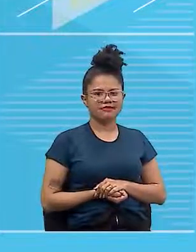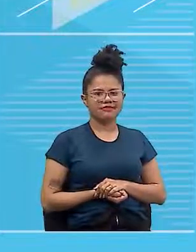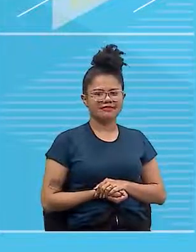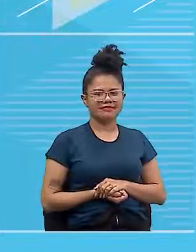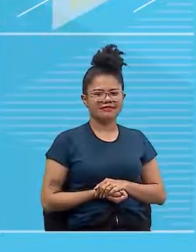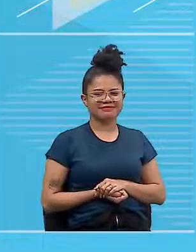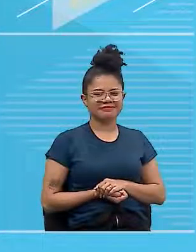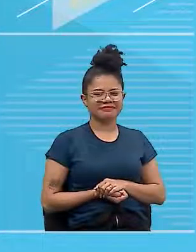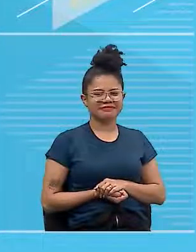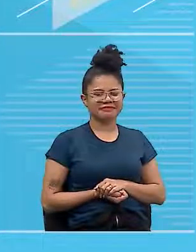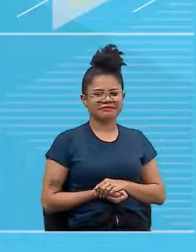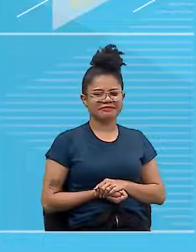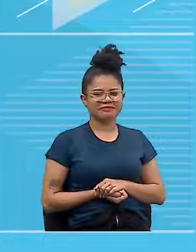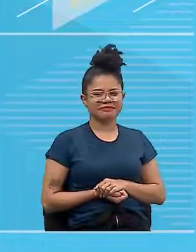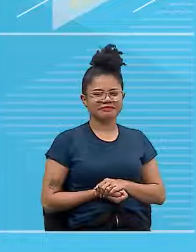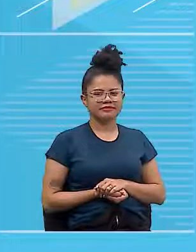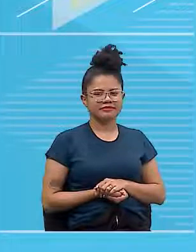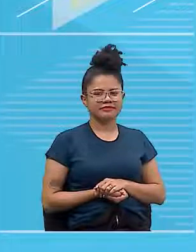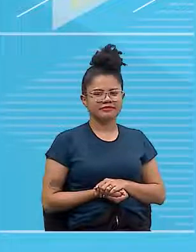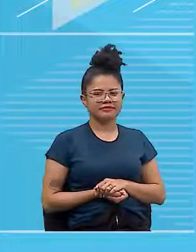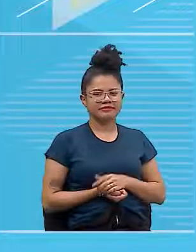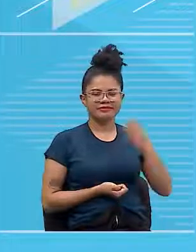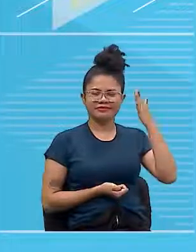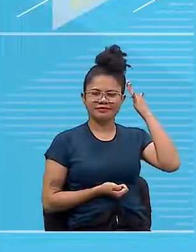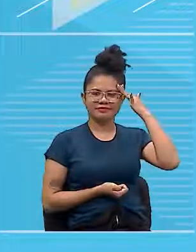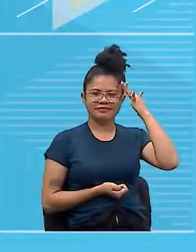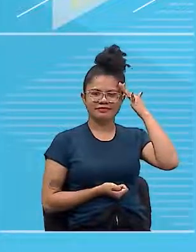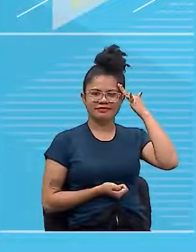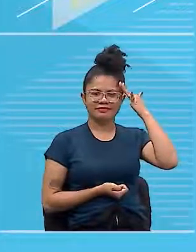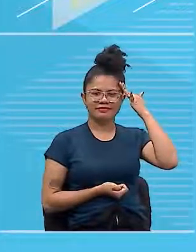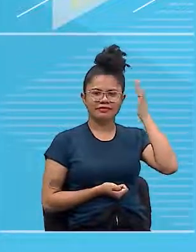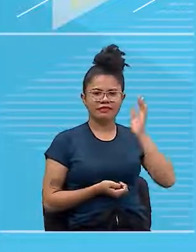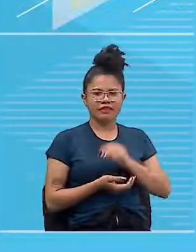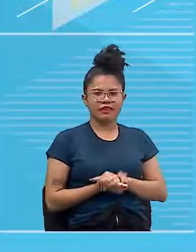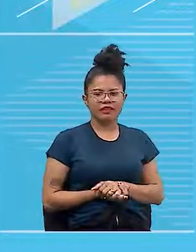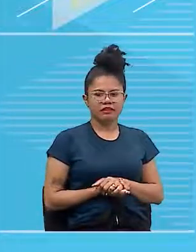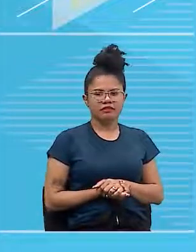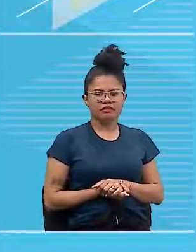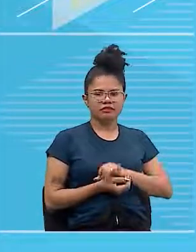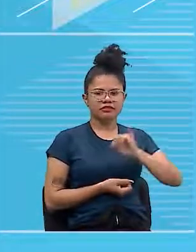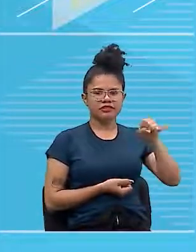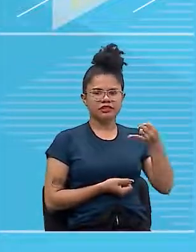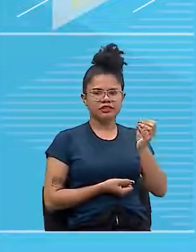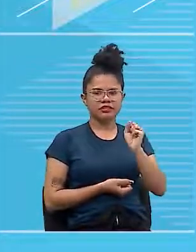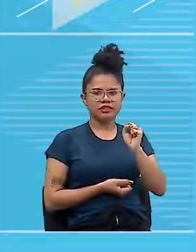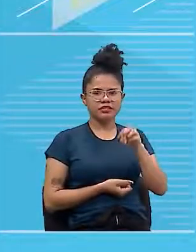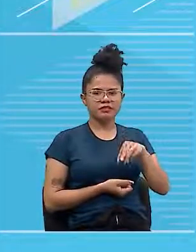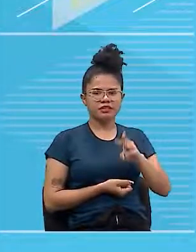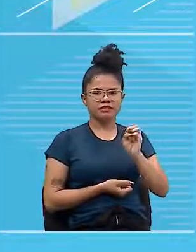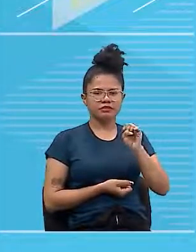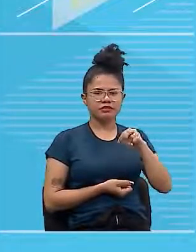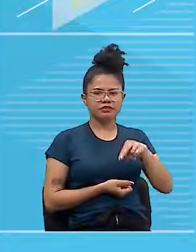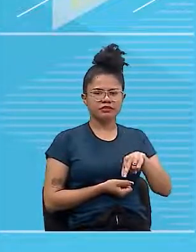1074 entendeu Jasmim entendeu Adriana entendeu galera